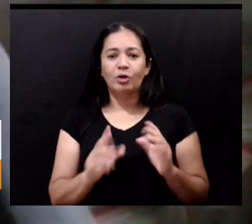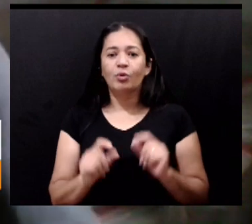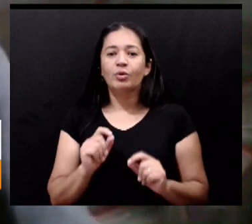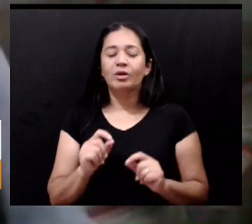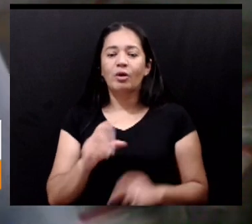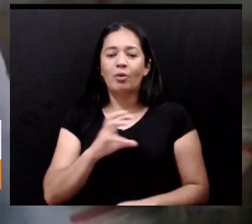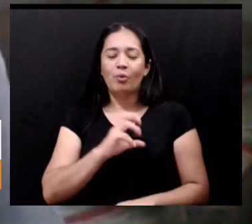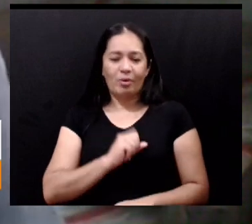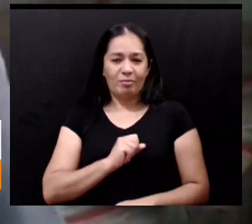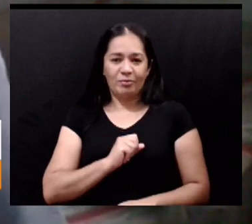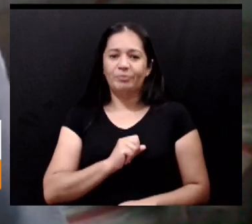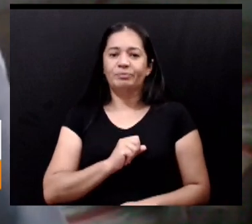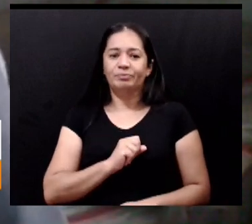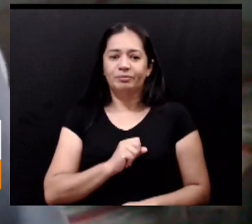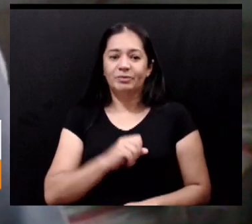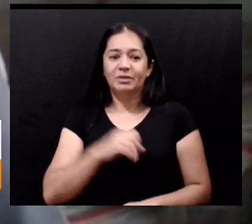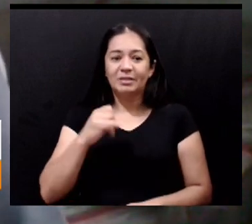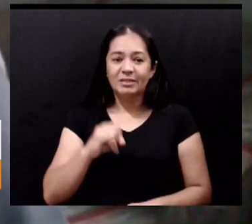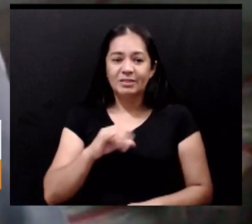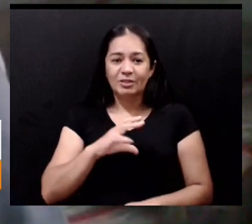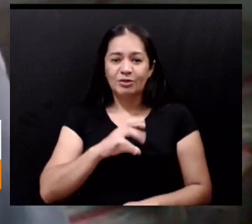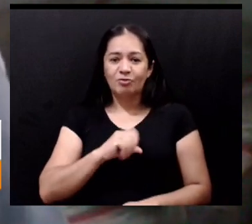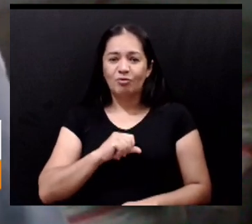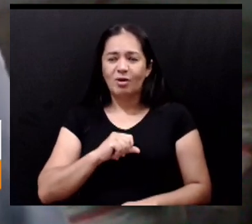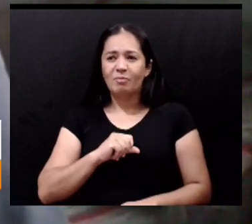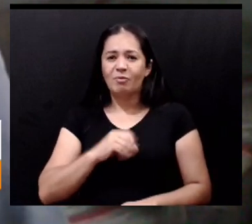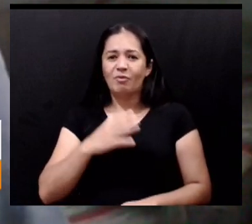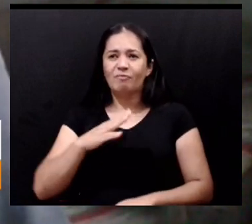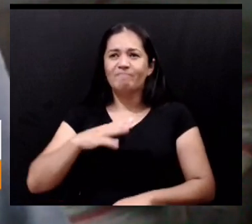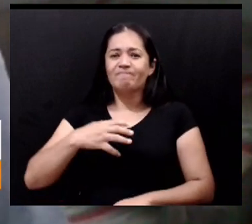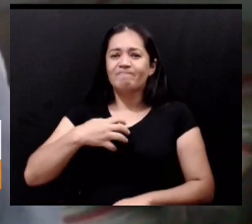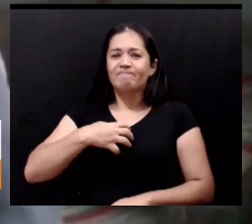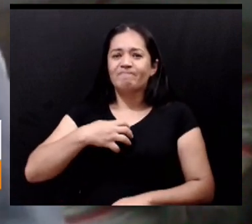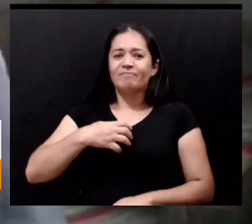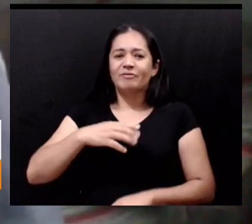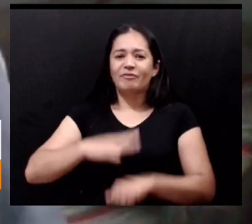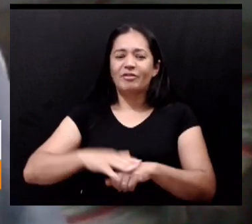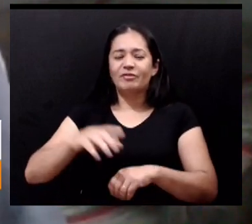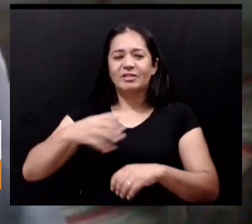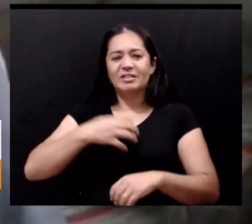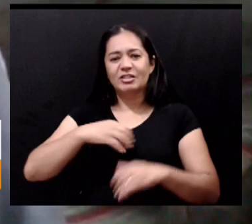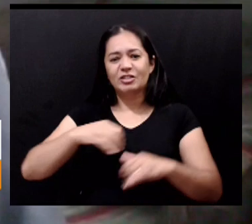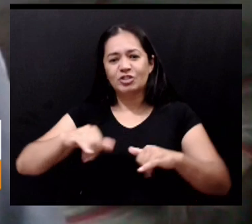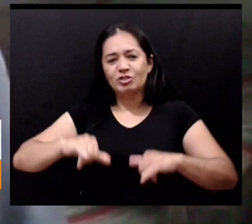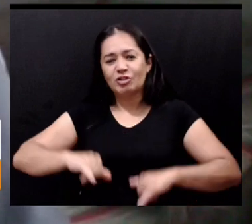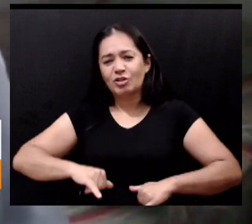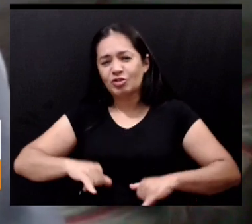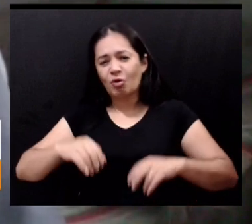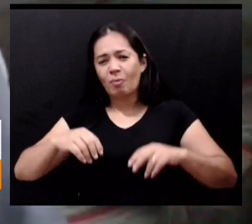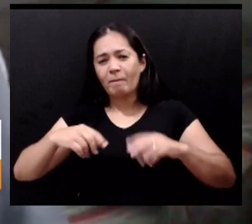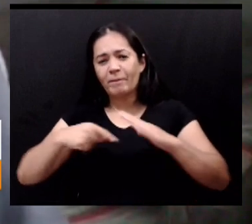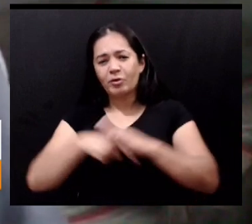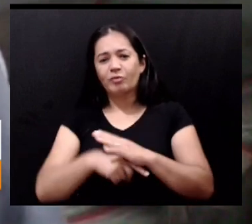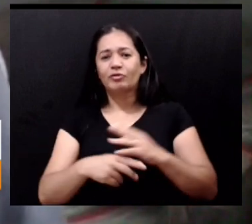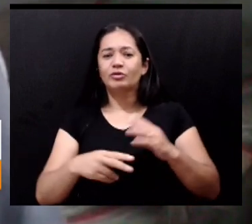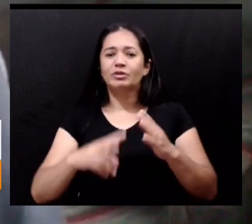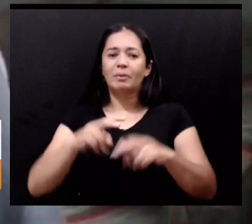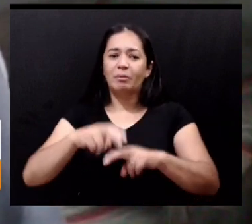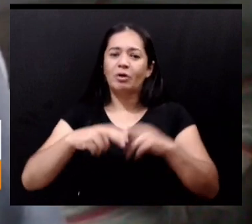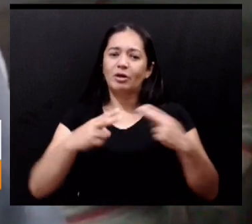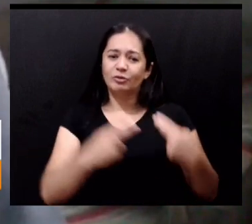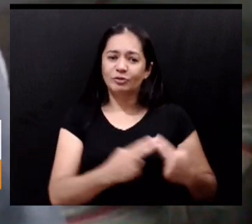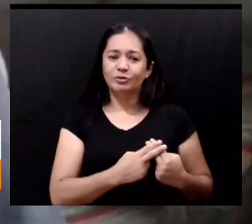que causa essa dor tão profunda, que é a dor do luto, é também o amor que nos